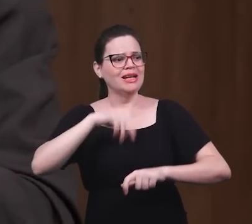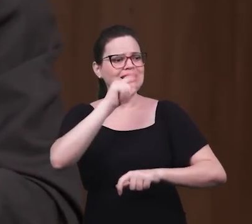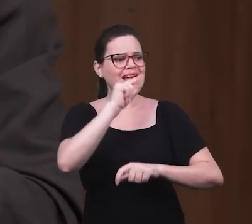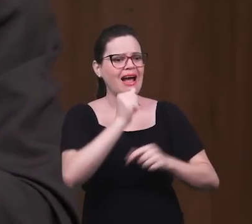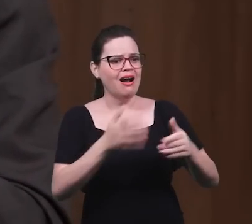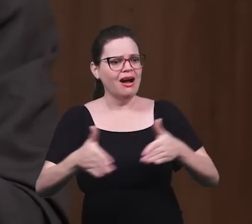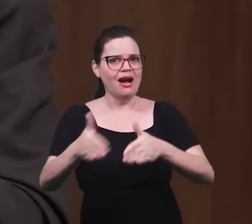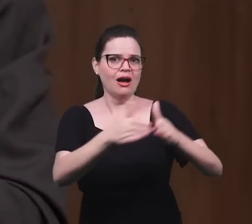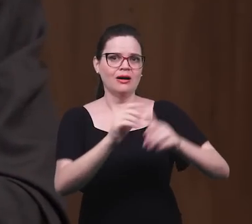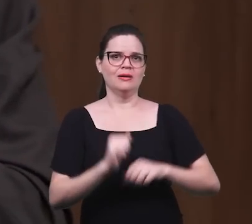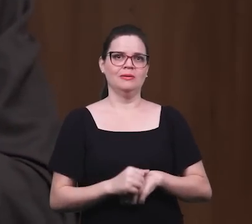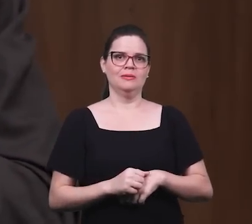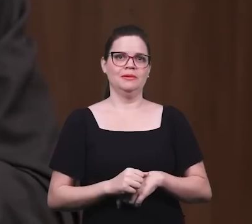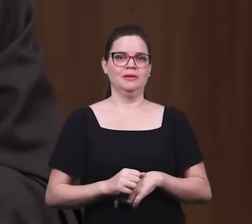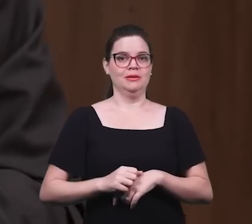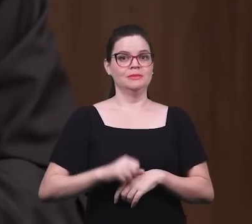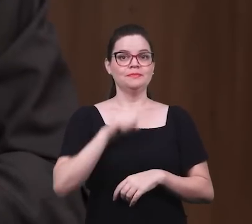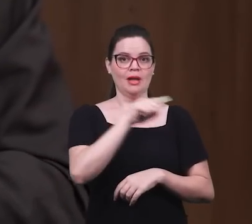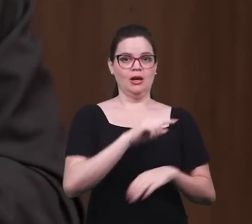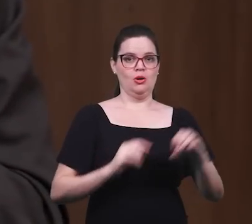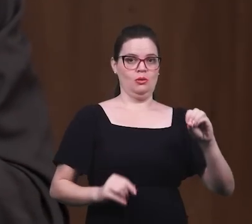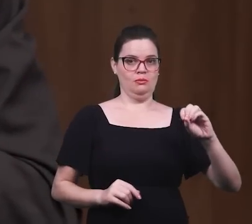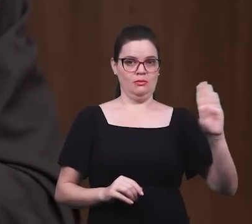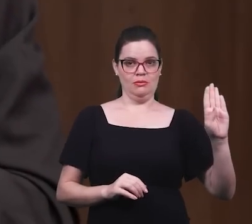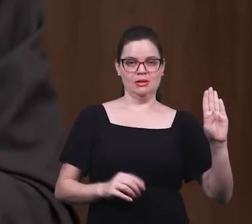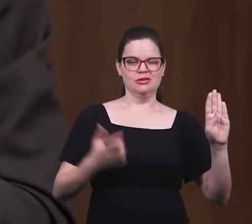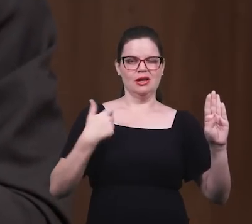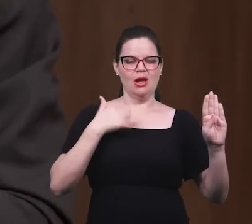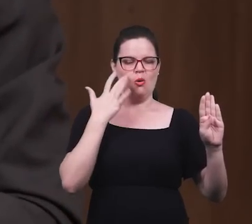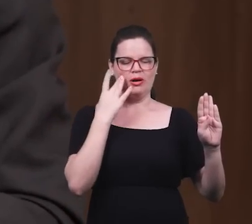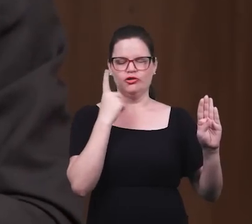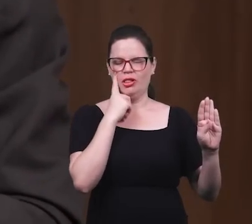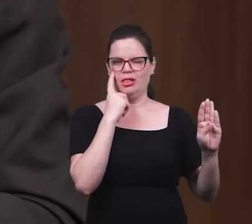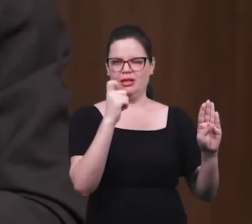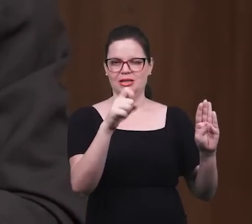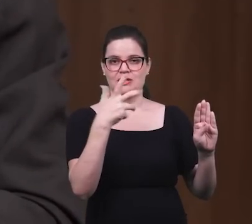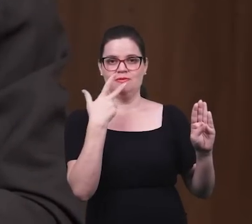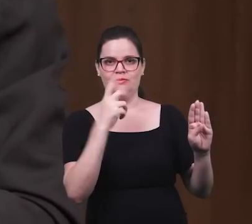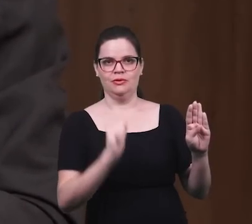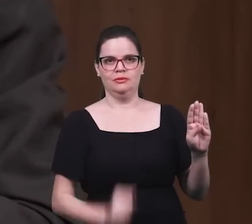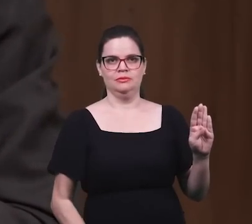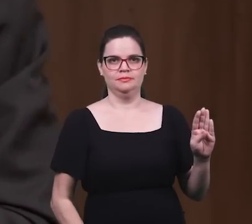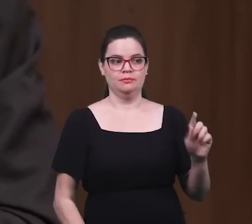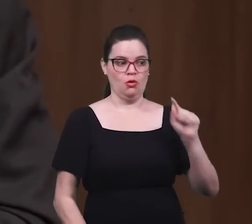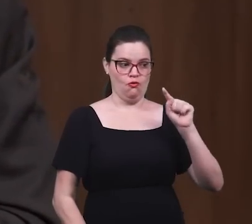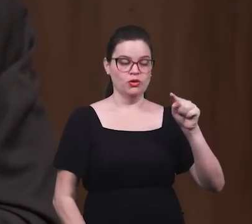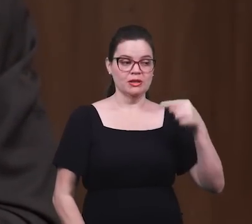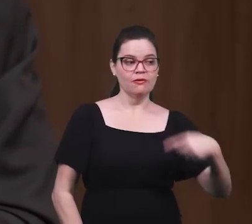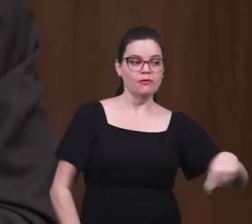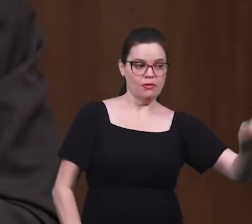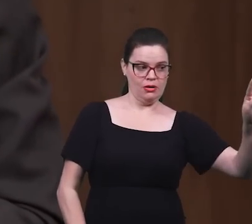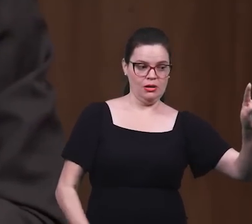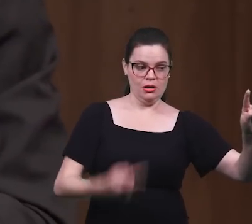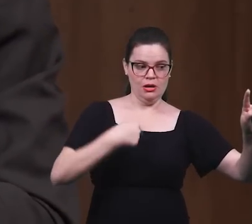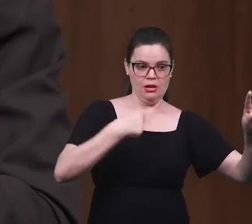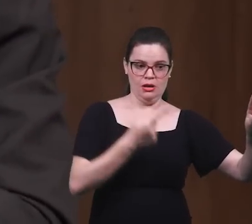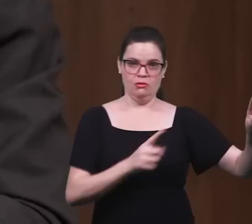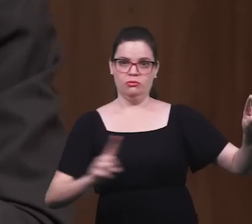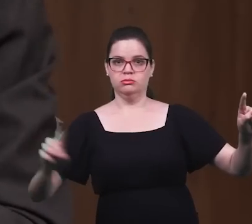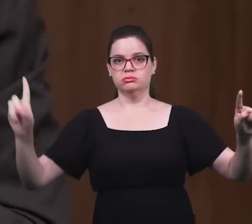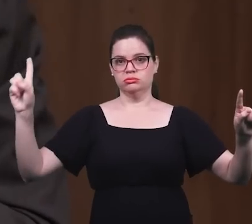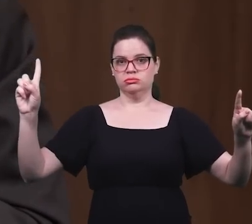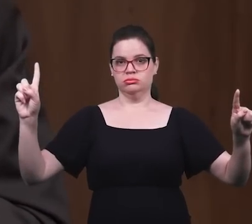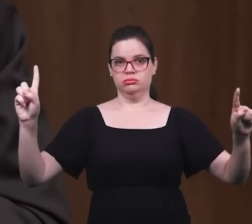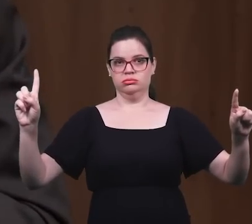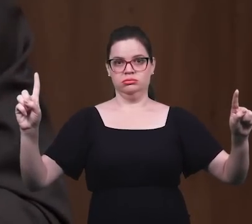assim, aqui é o ponto que eu acho muito interessante. Ele fala assim, você vai para um lado, ele fala assim, eu vou